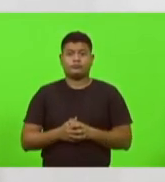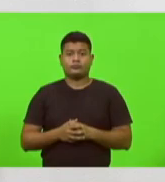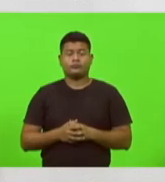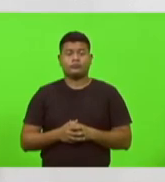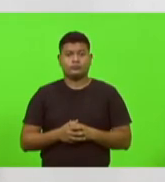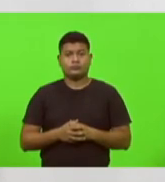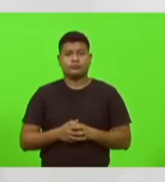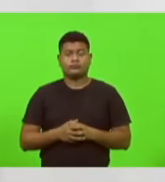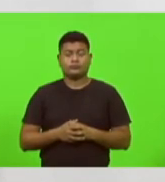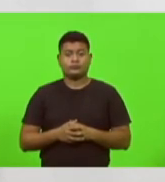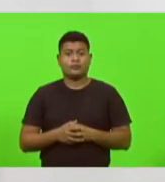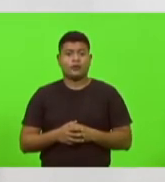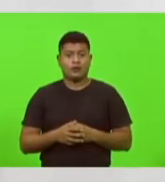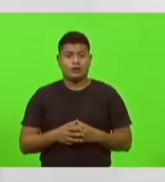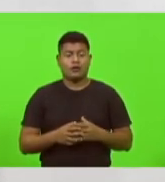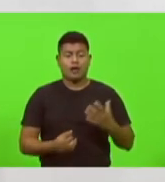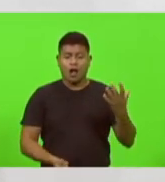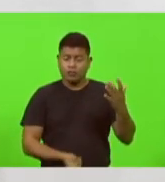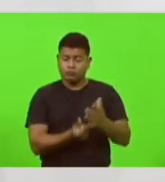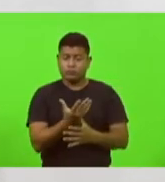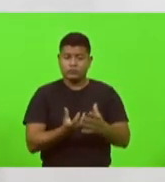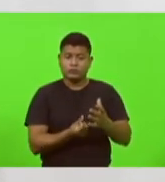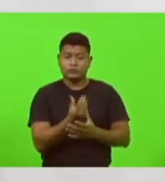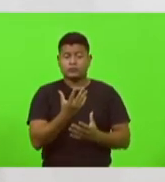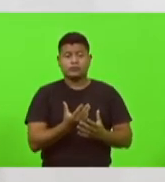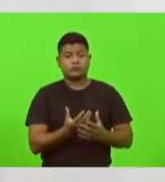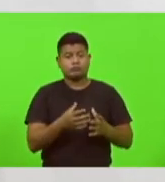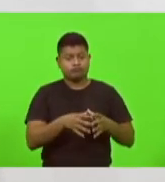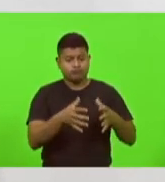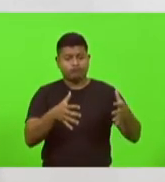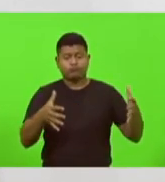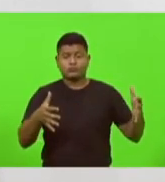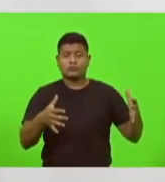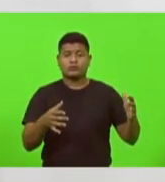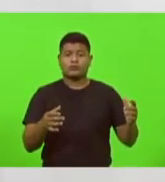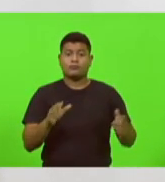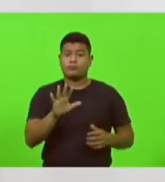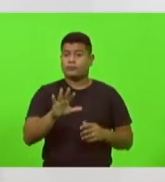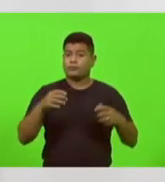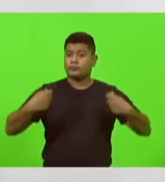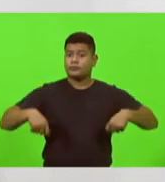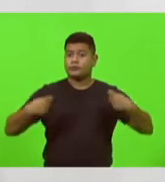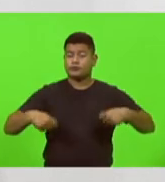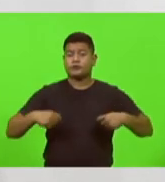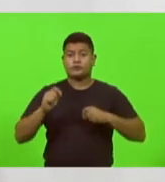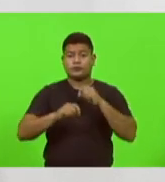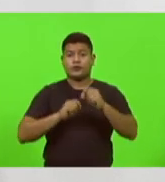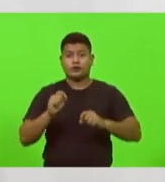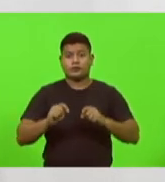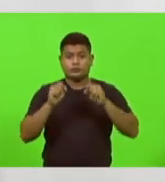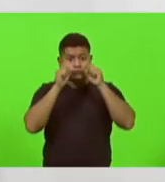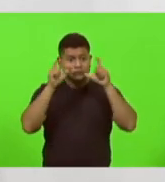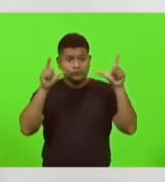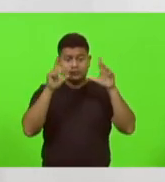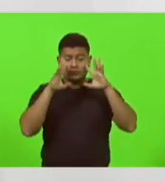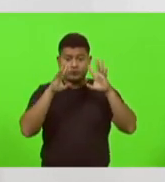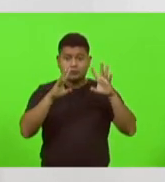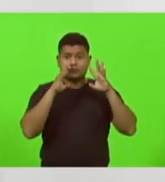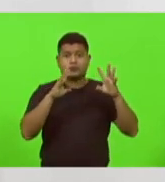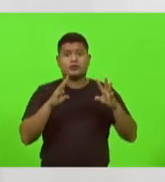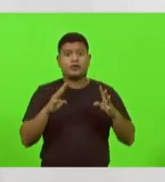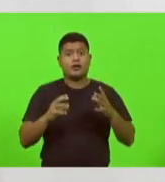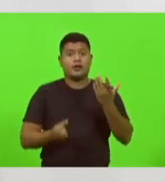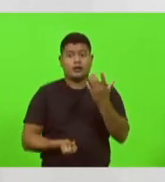avançar na produção, na produtividade. Mas é preciso estar muito atento e implementar